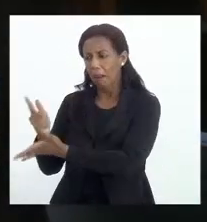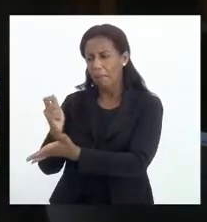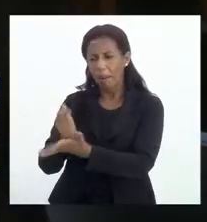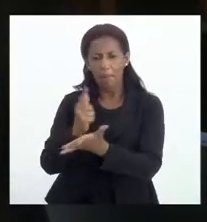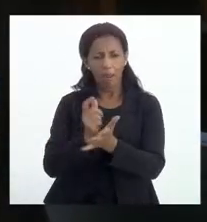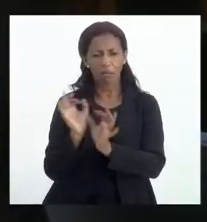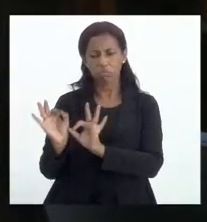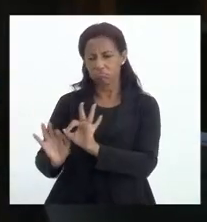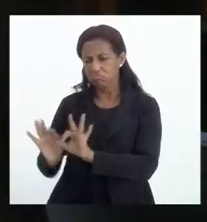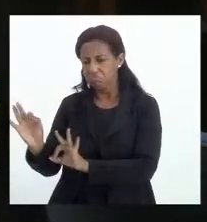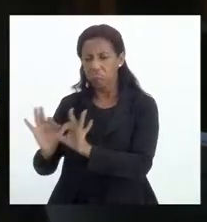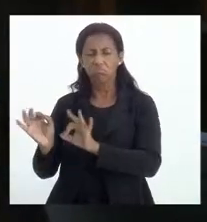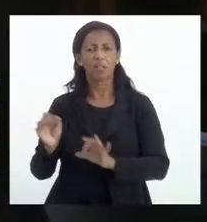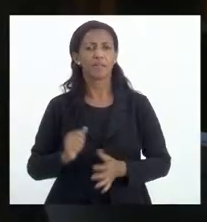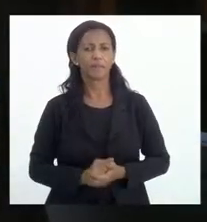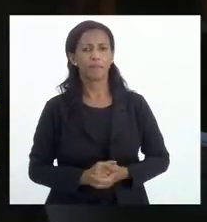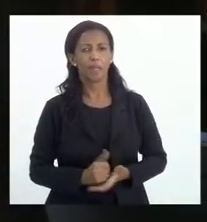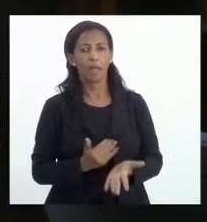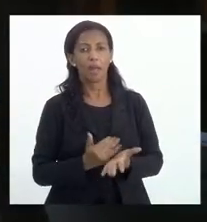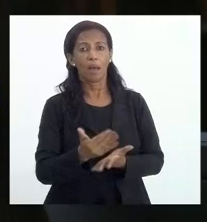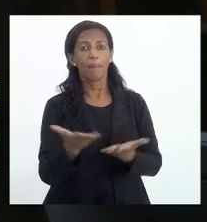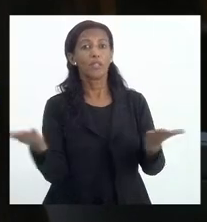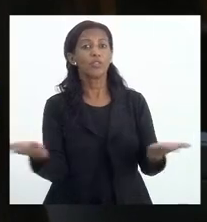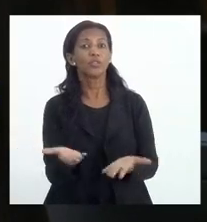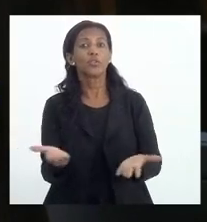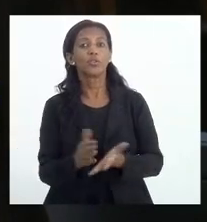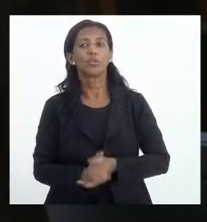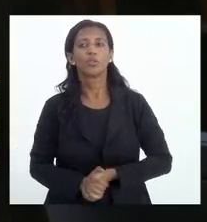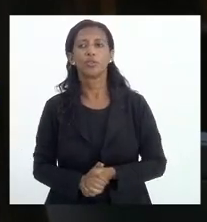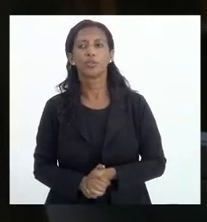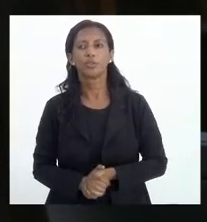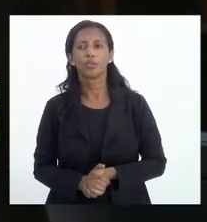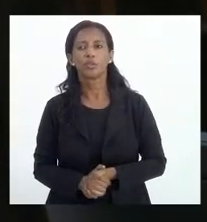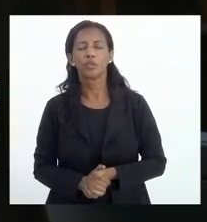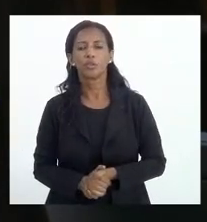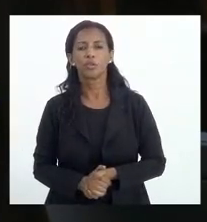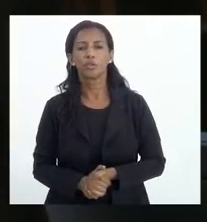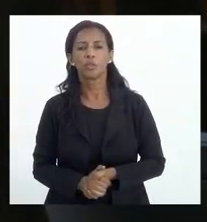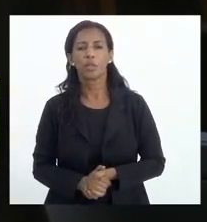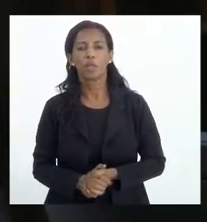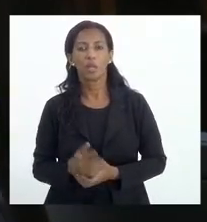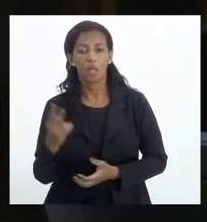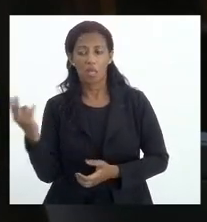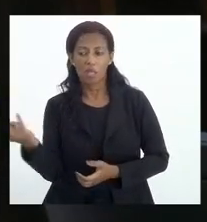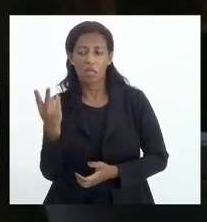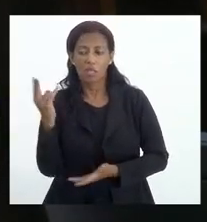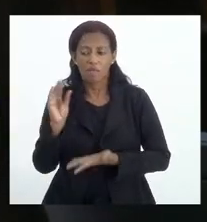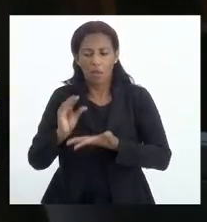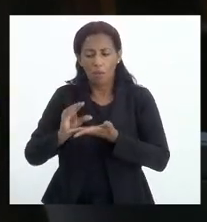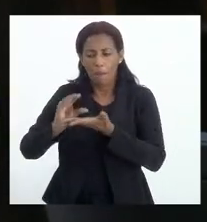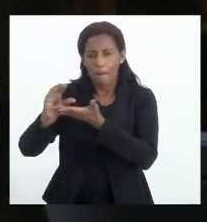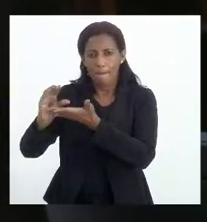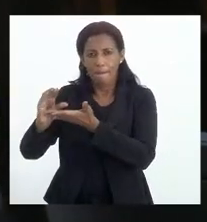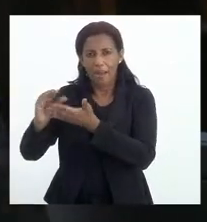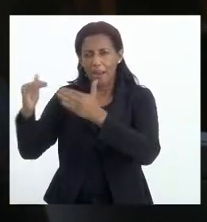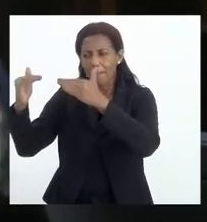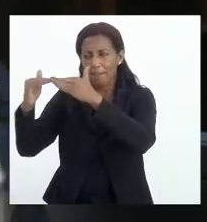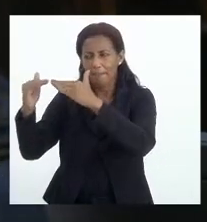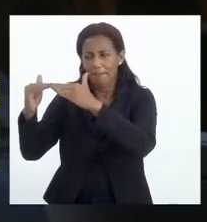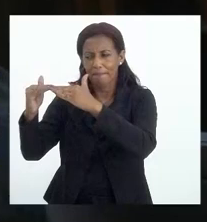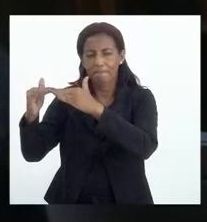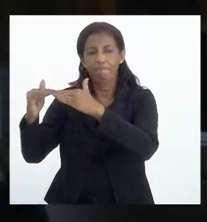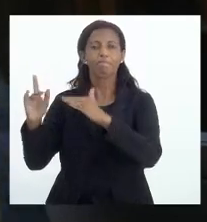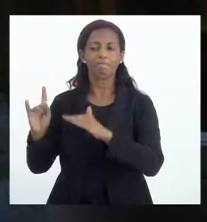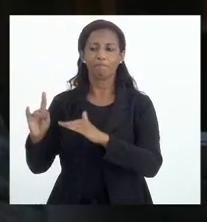estão arrumadas, eu, a partir de hoje, vou colocar esse valor como daqui eu não passo. Você vai manter